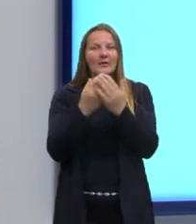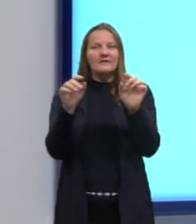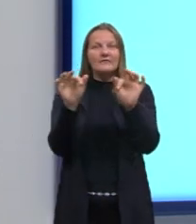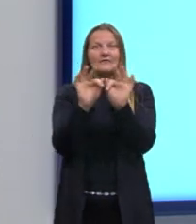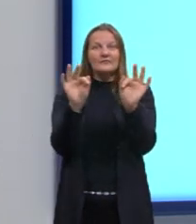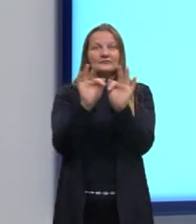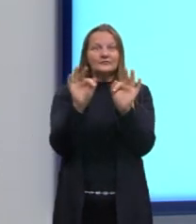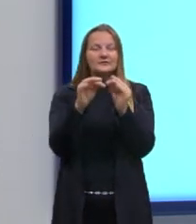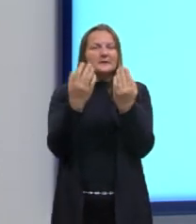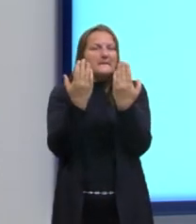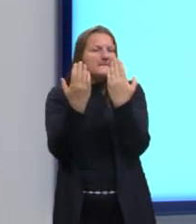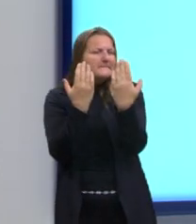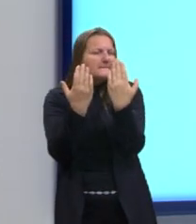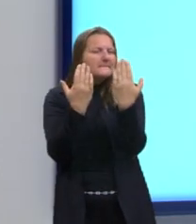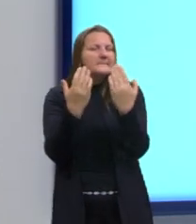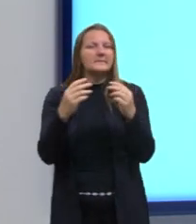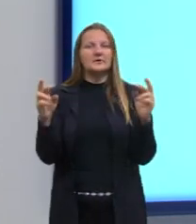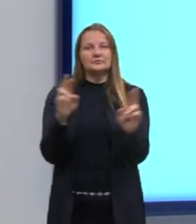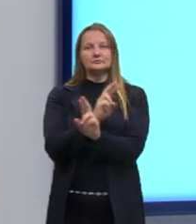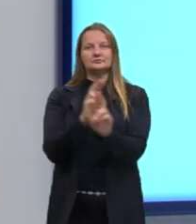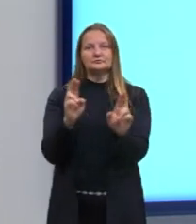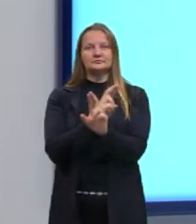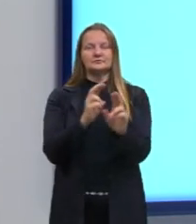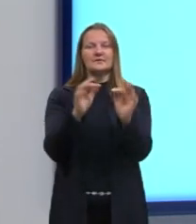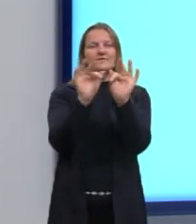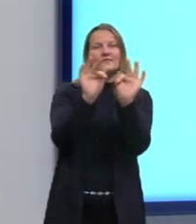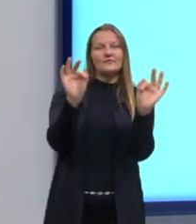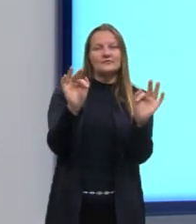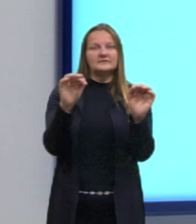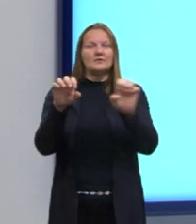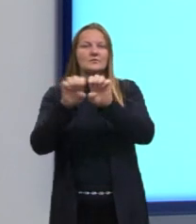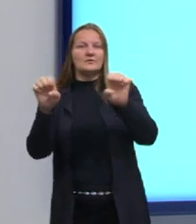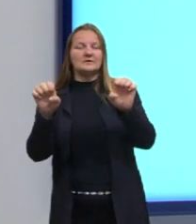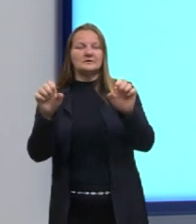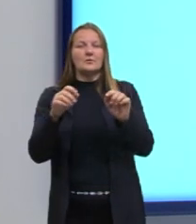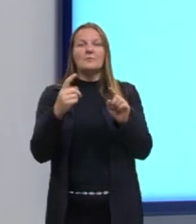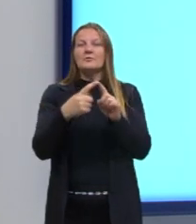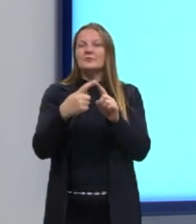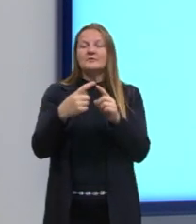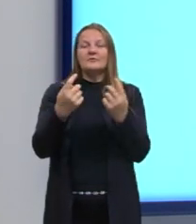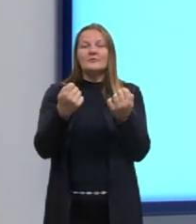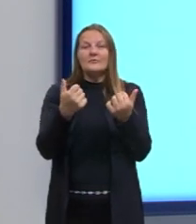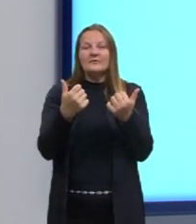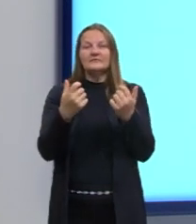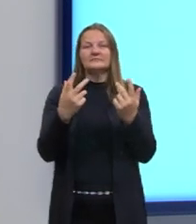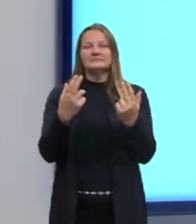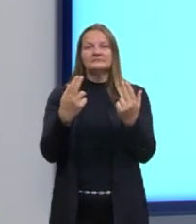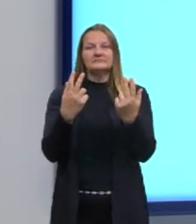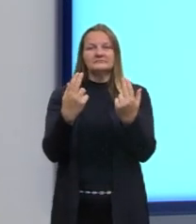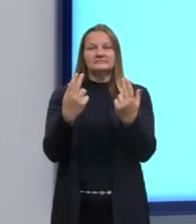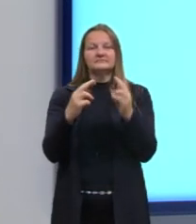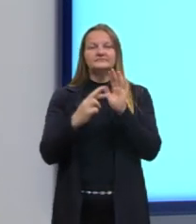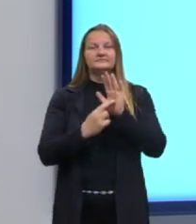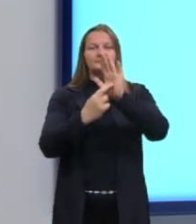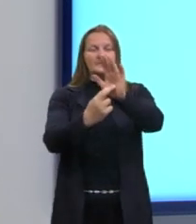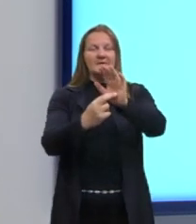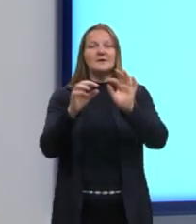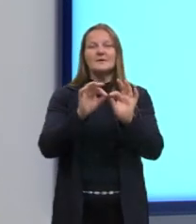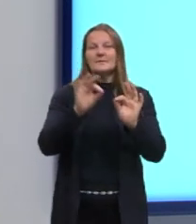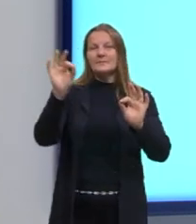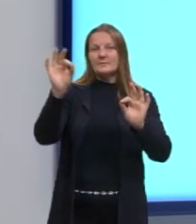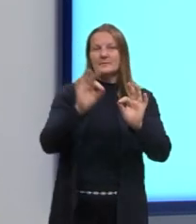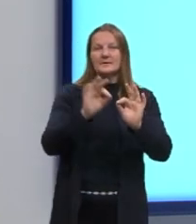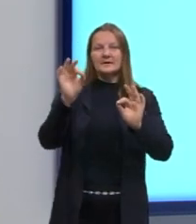nós vamos observar a relação com a função linear porque justamente é a representação da reta